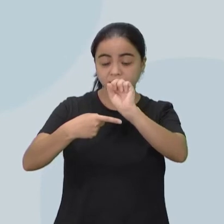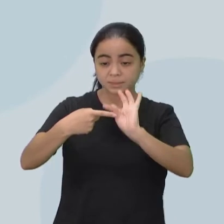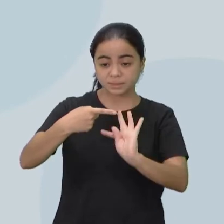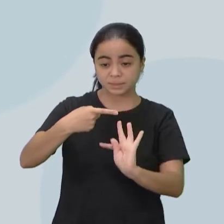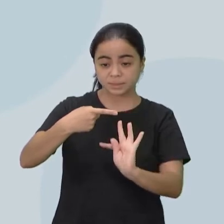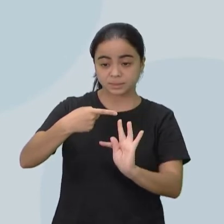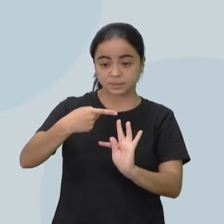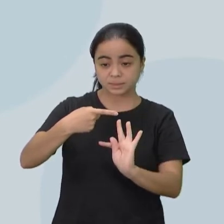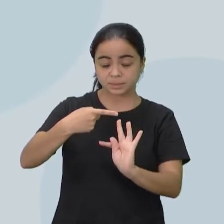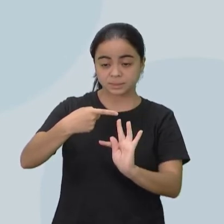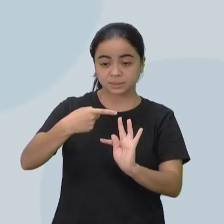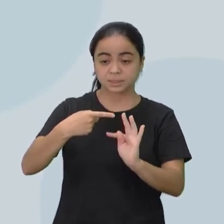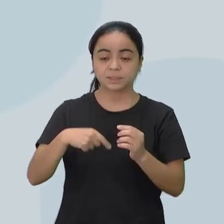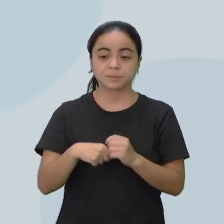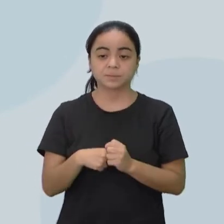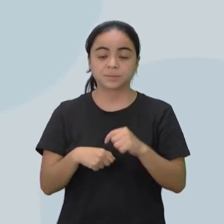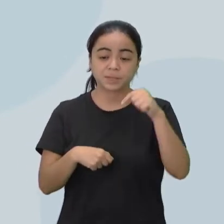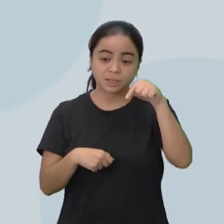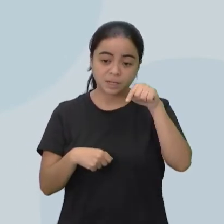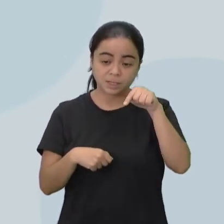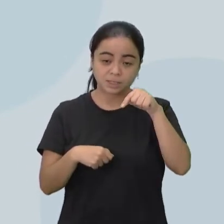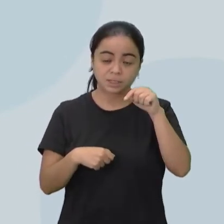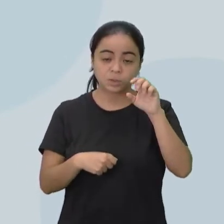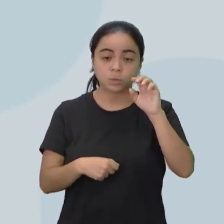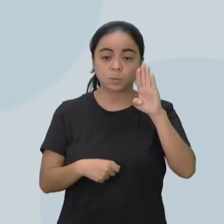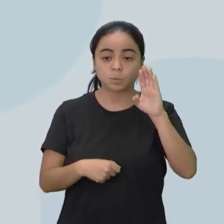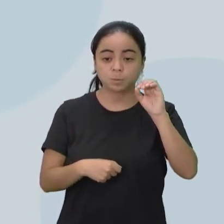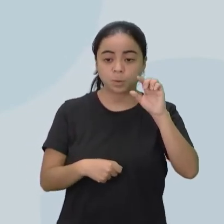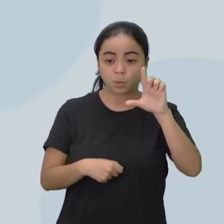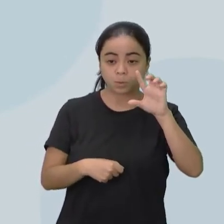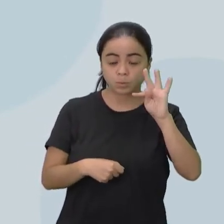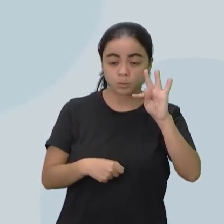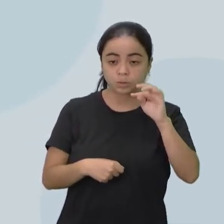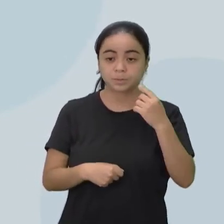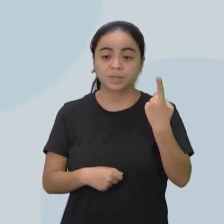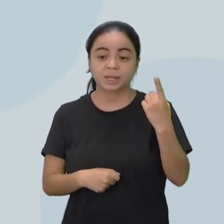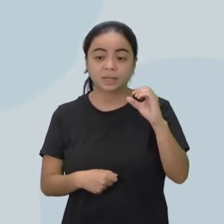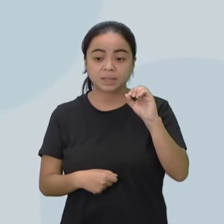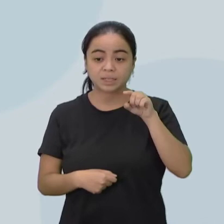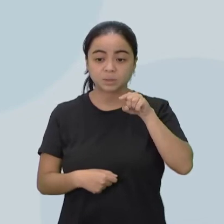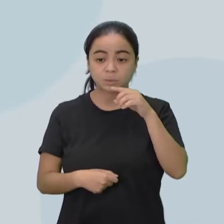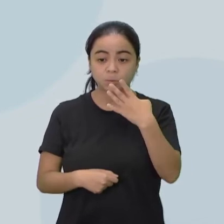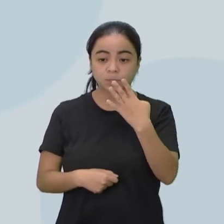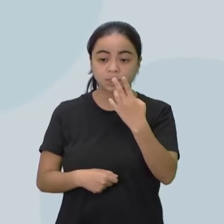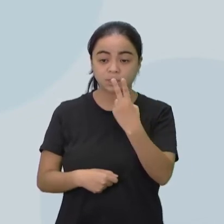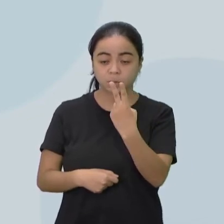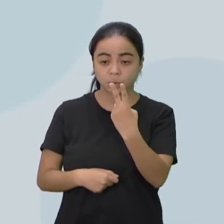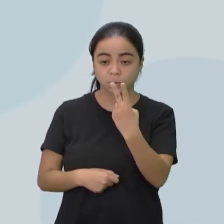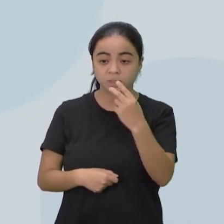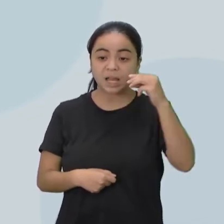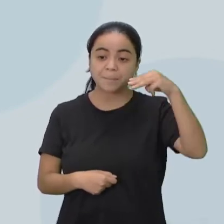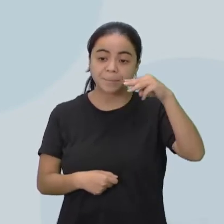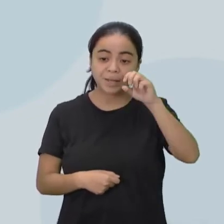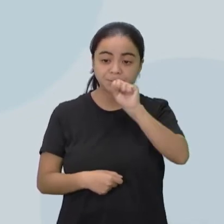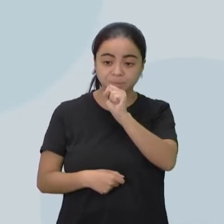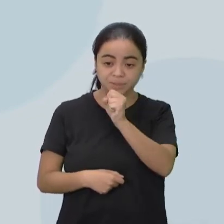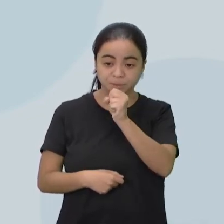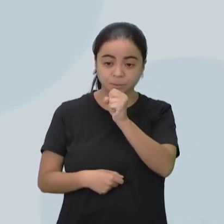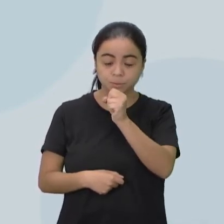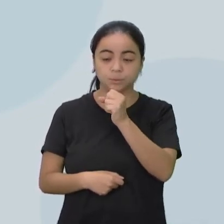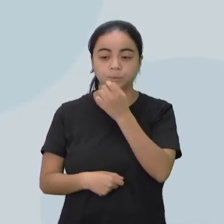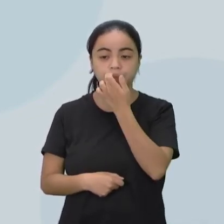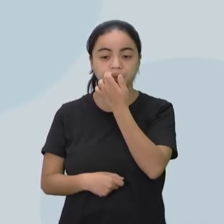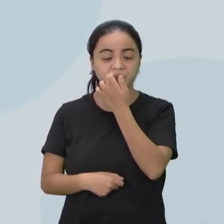e o tempo, neste caso, no caso do Eisenbolt, é 10,42 metros por segundo